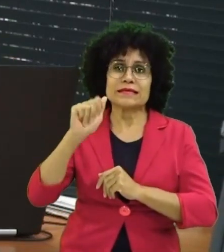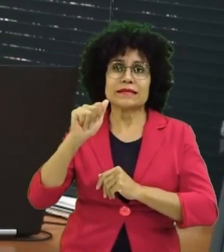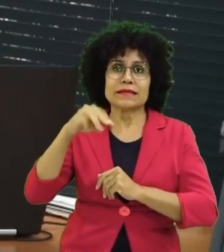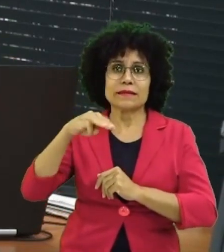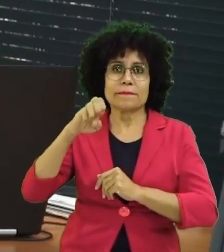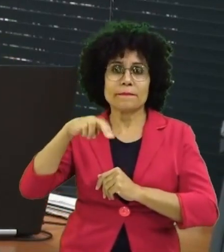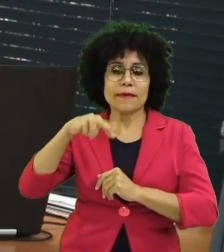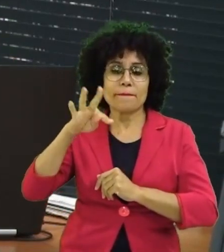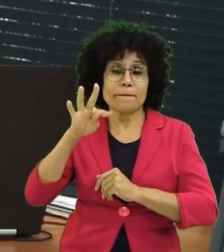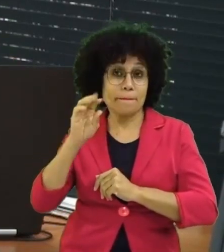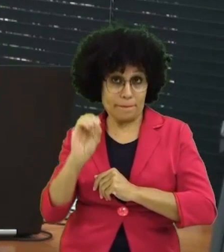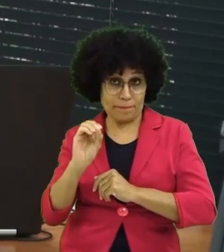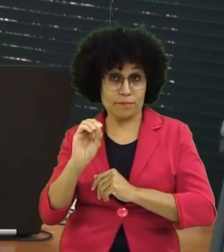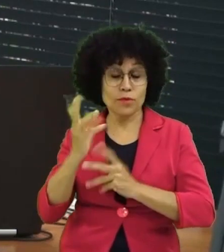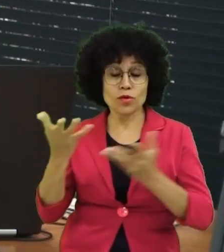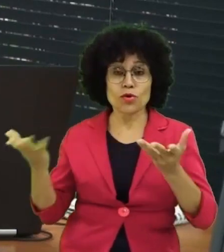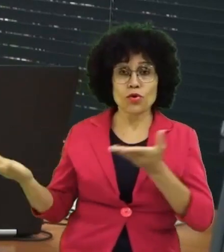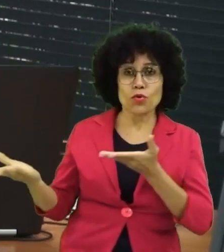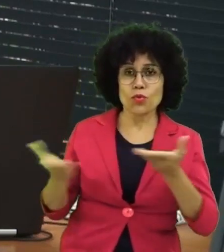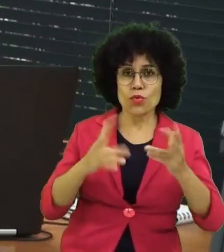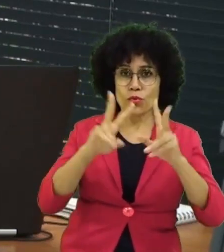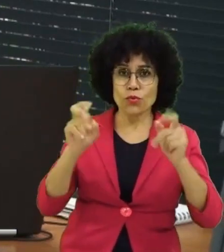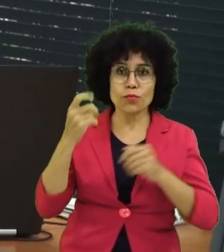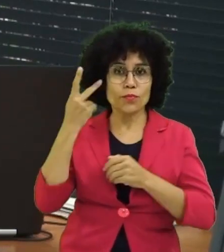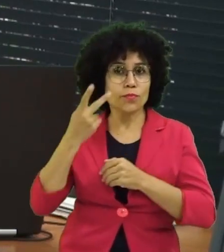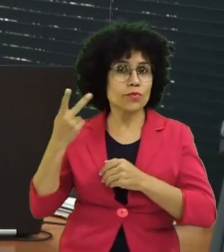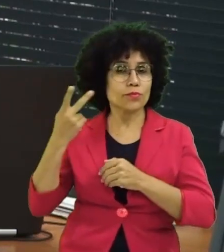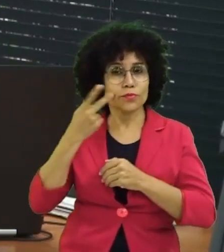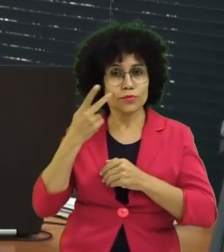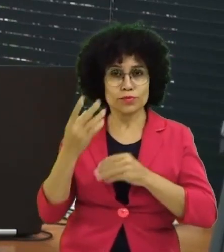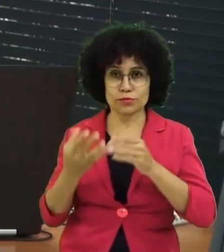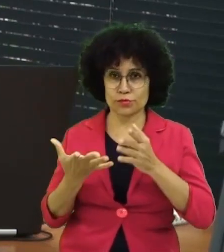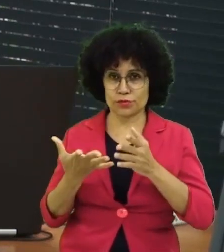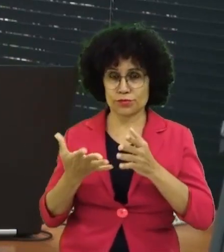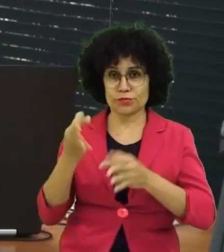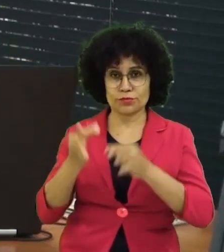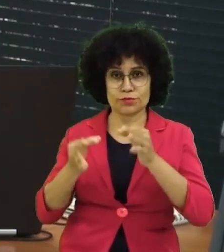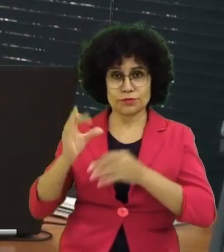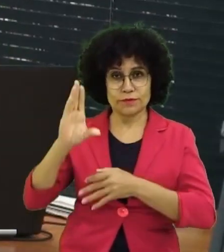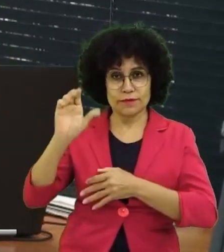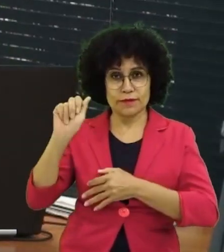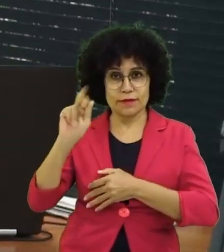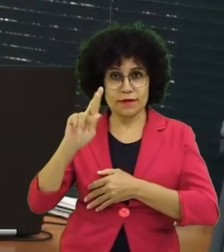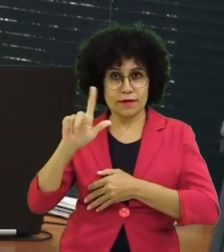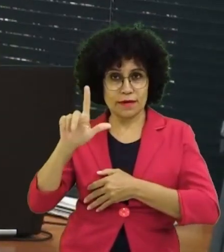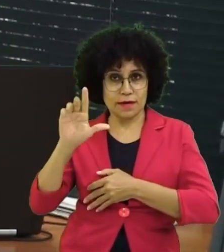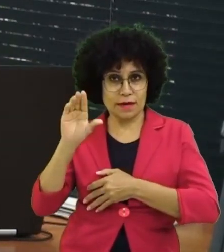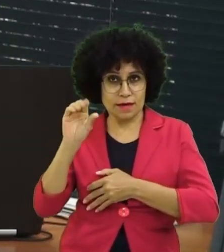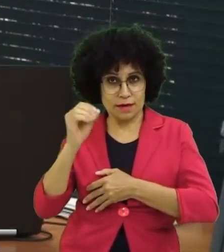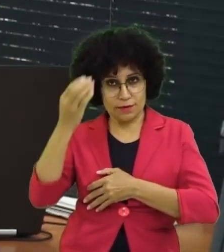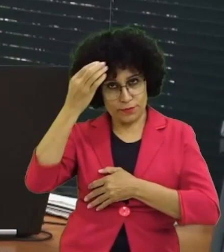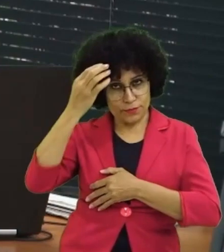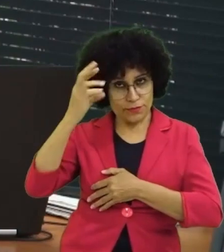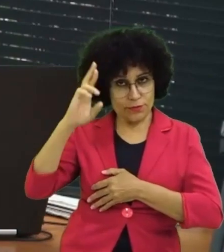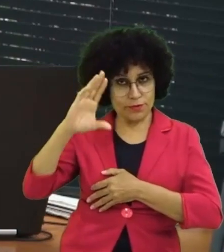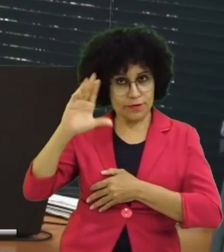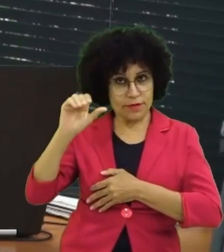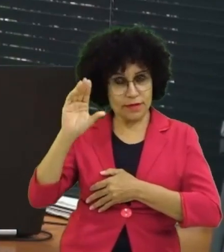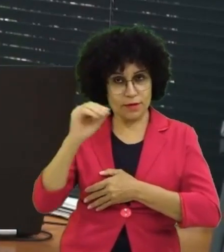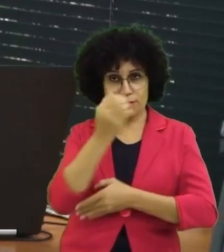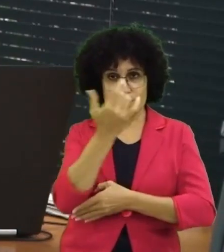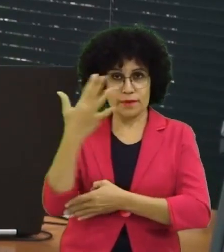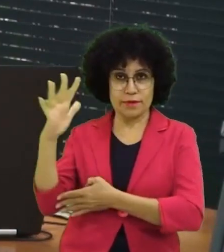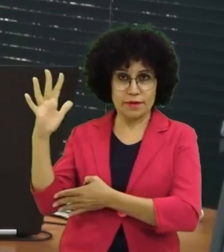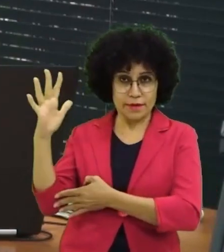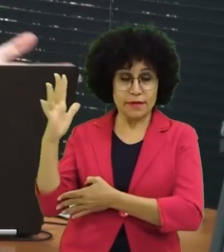sobre este assunto, nós recebemos aqui o promotor de justiça Carlos Eduardo Silva, que coordena o CAU do Meio Ambiente Urbano e